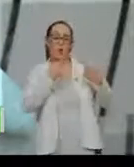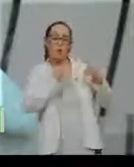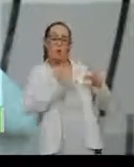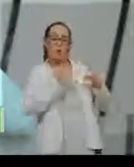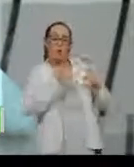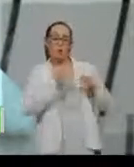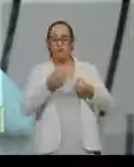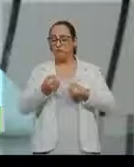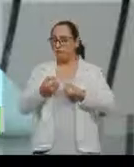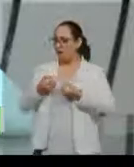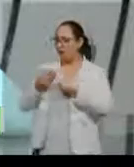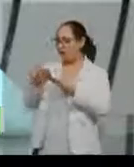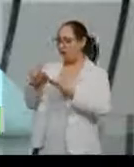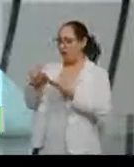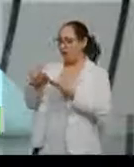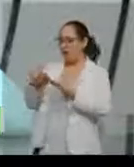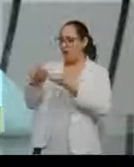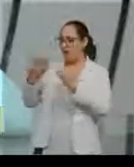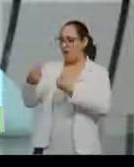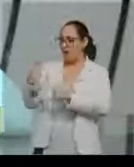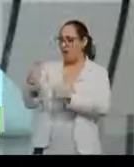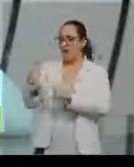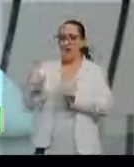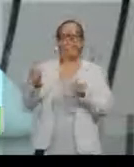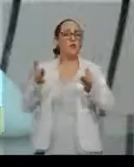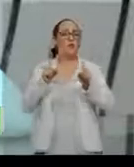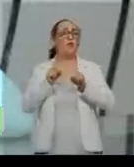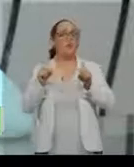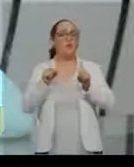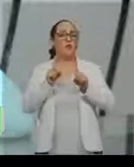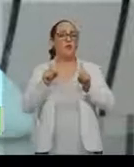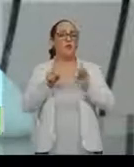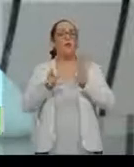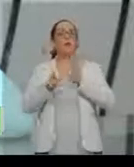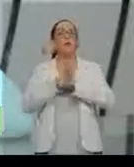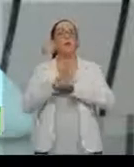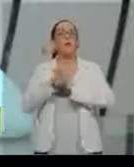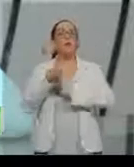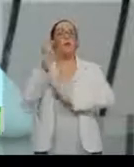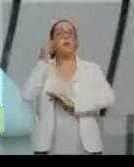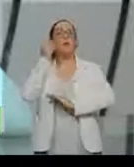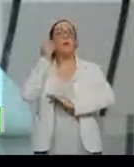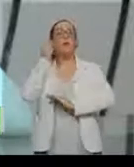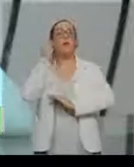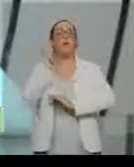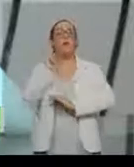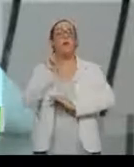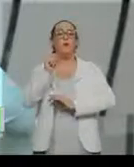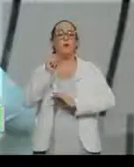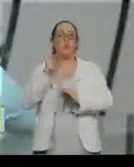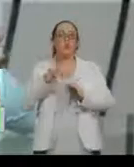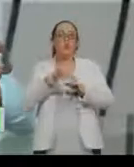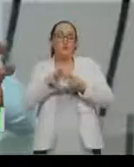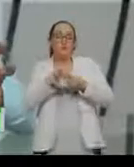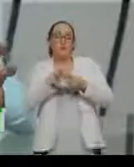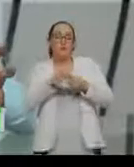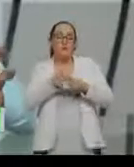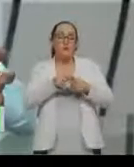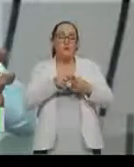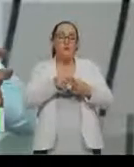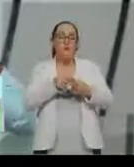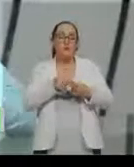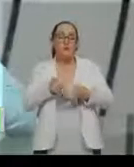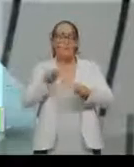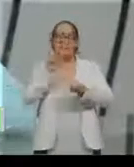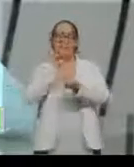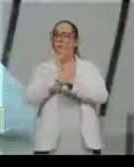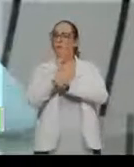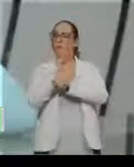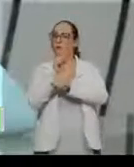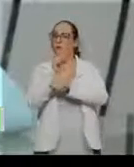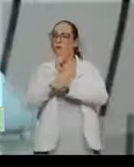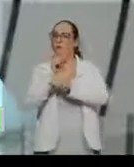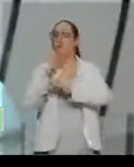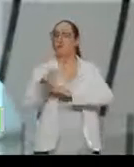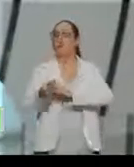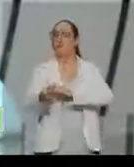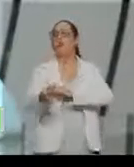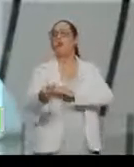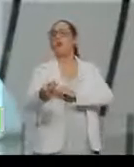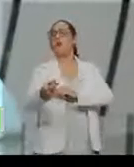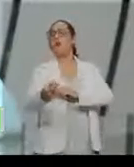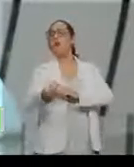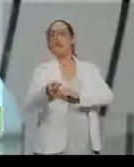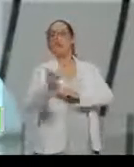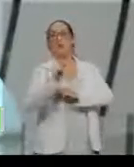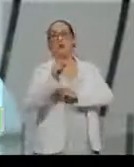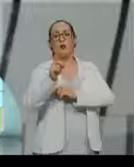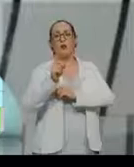dentro das políticas afirmativas, ou seja, dentro da busca pela correção. Espera-se que ela não seja algo eterno, né, que ela seja um momento de